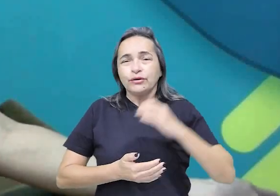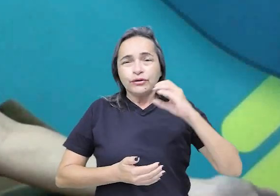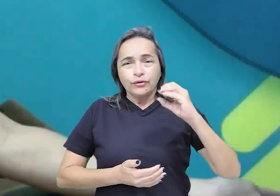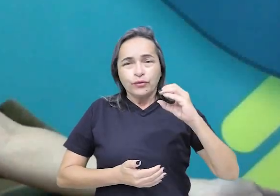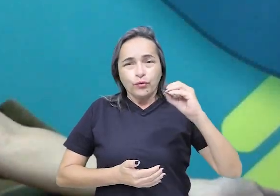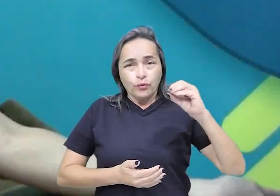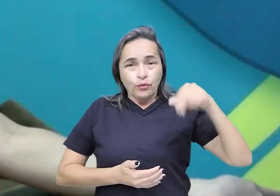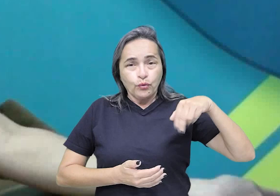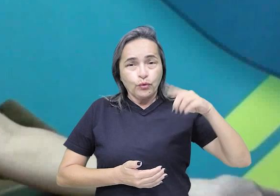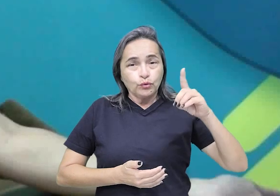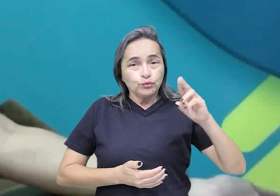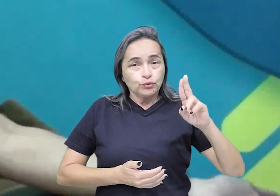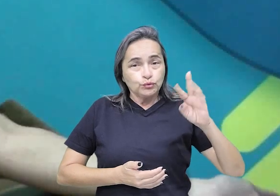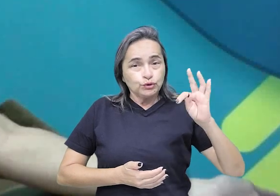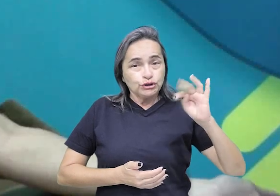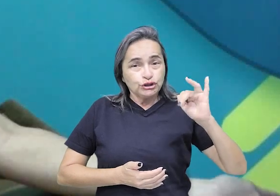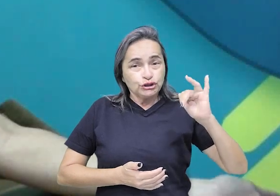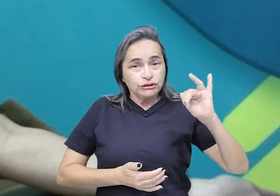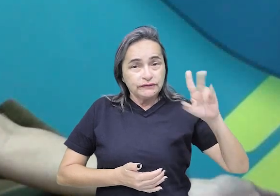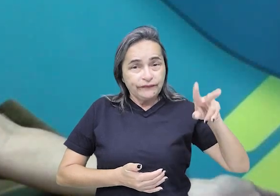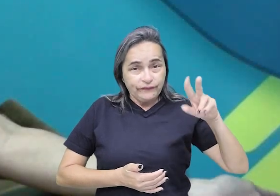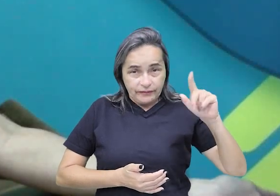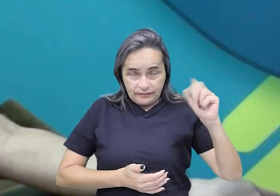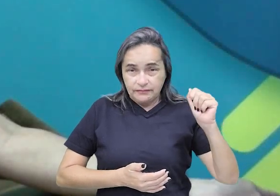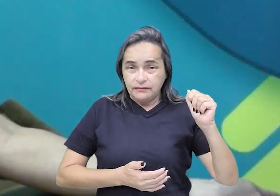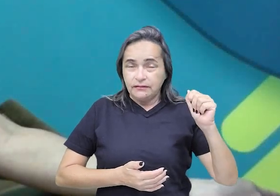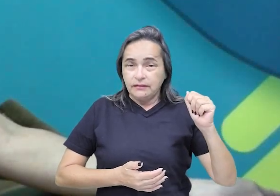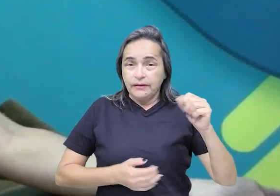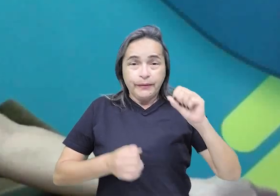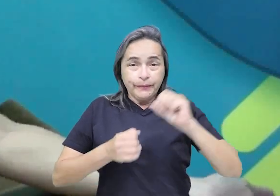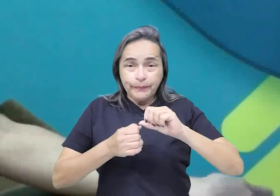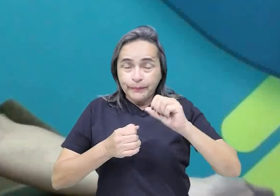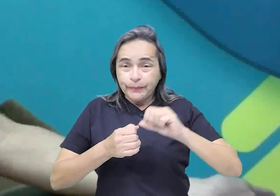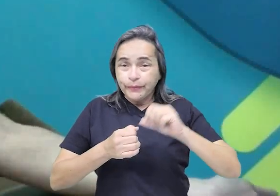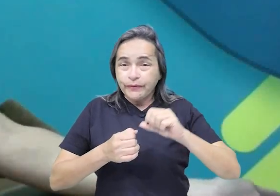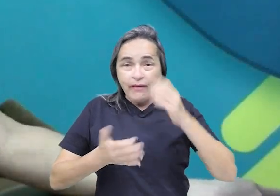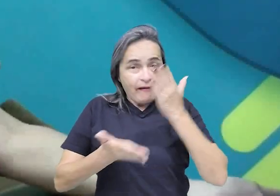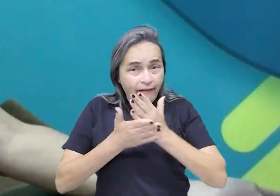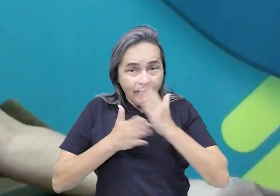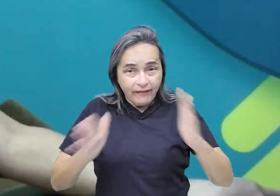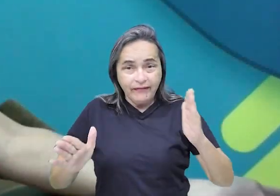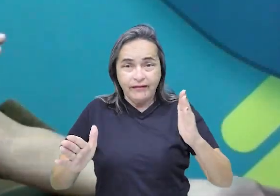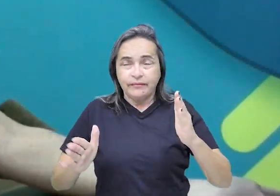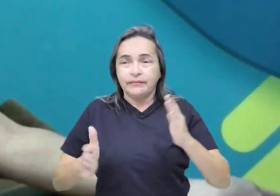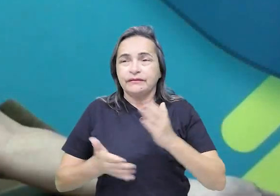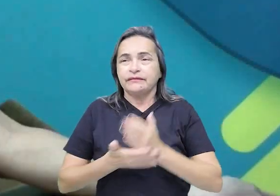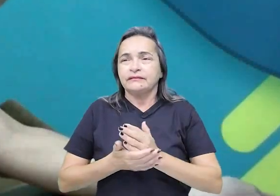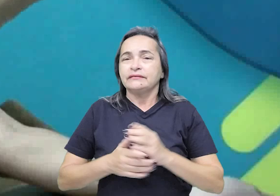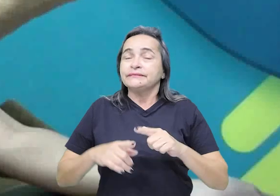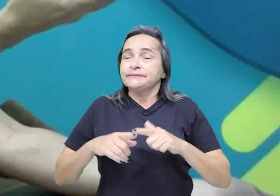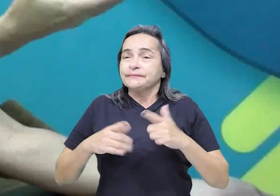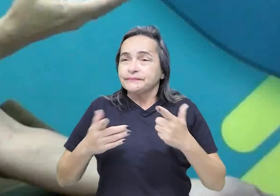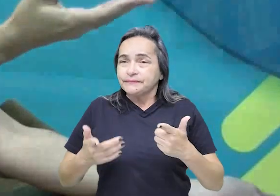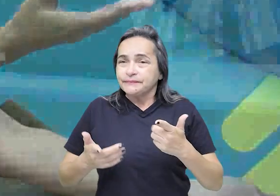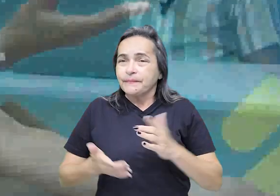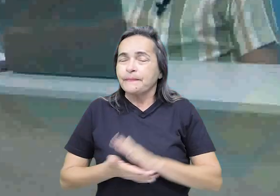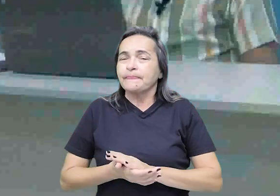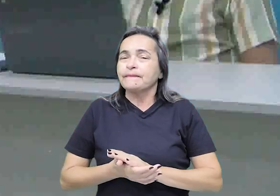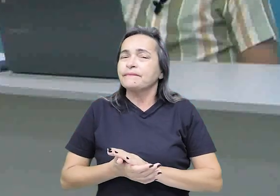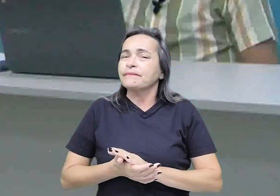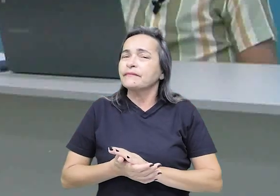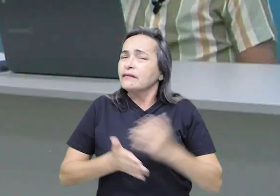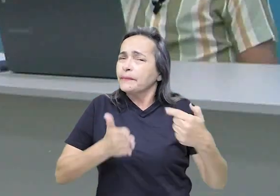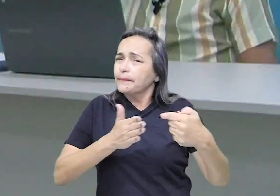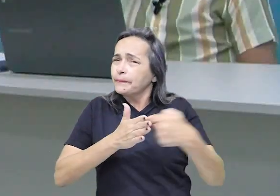são passageiras, elas não são as perdas definitivas. Uhum. Porque aí, Marcela, eu não sei se você vai chegar a me